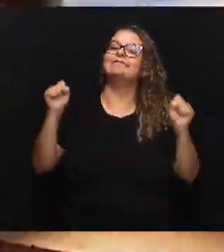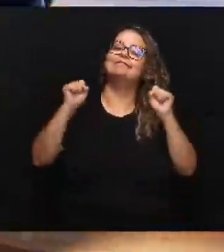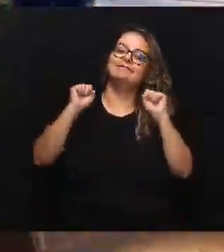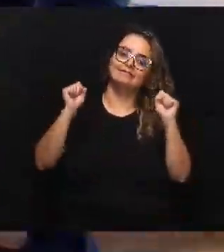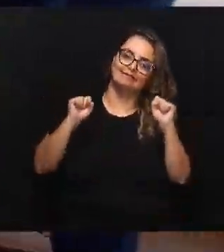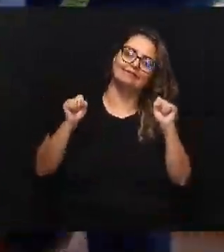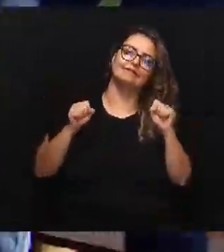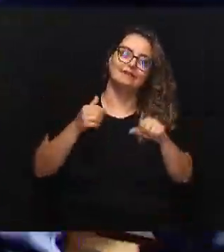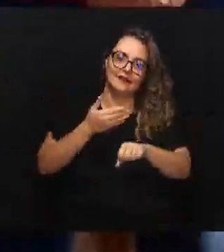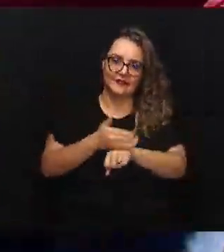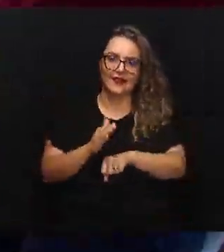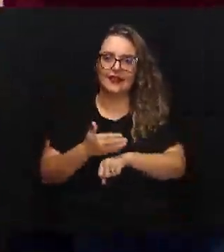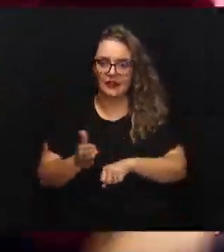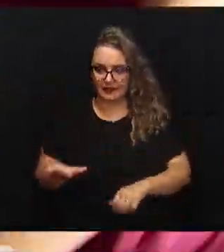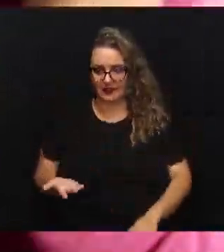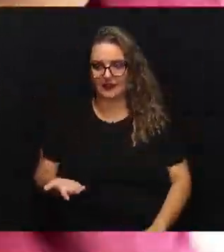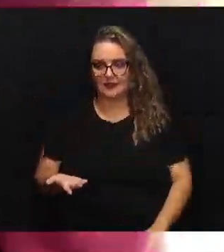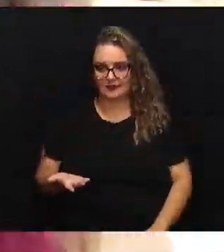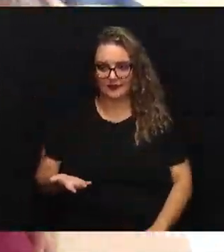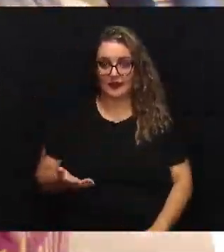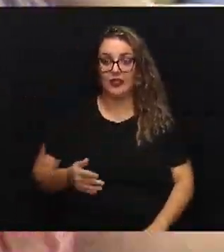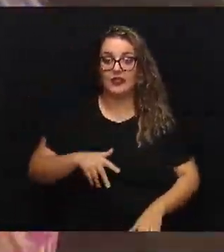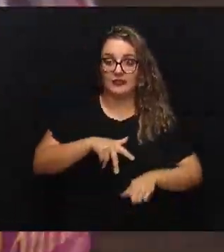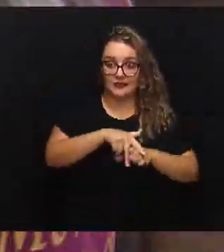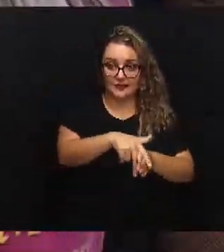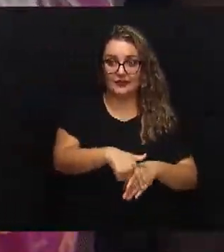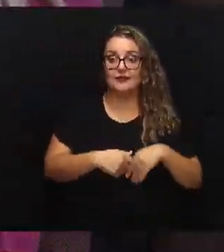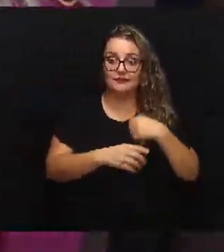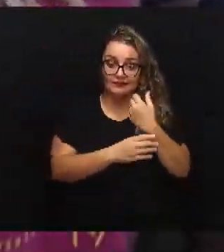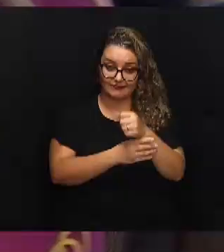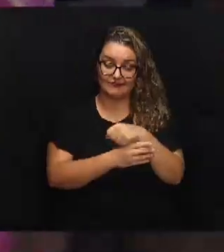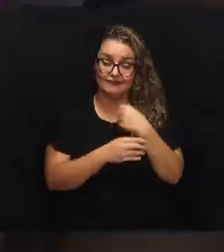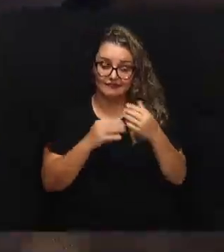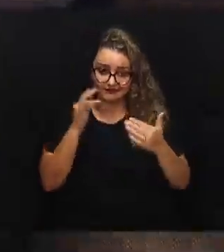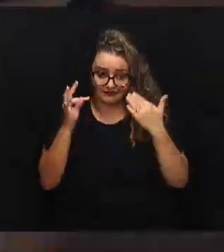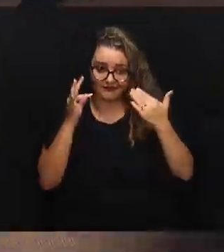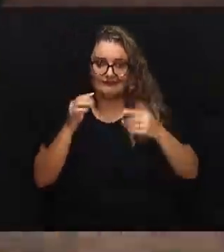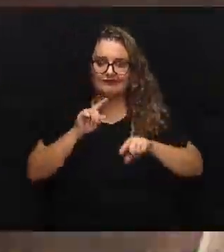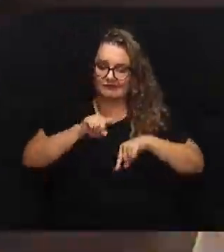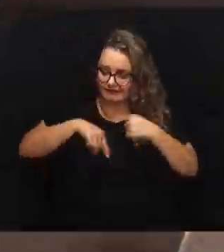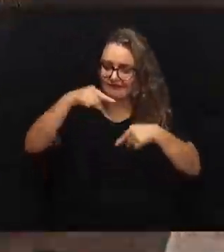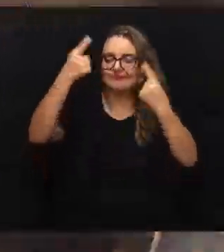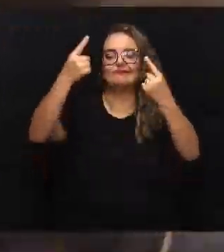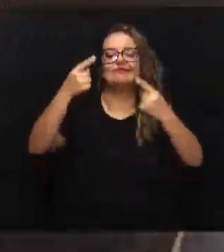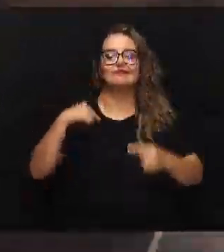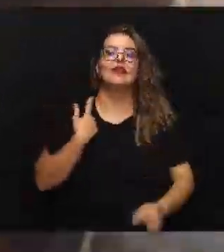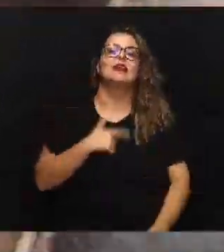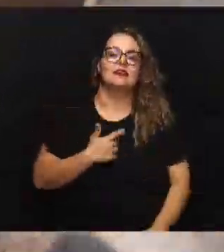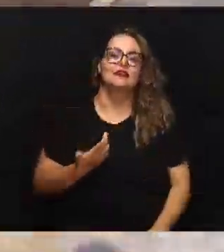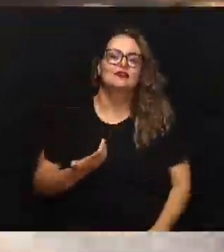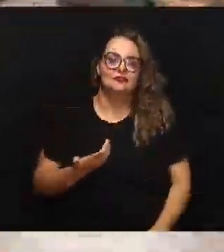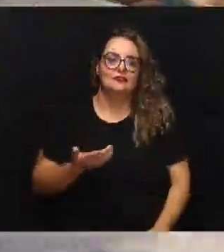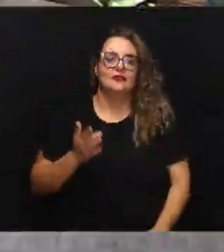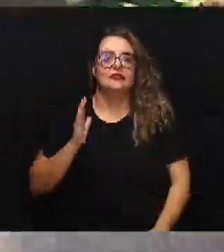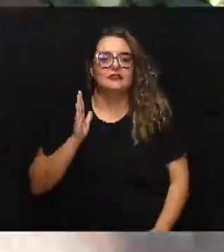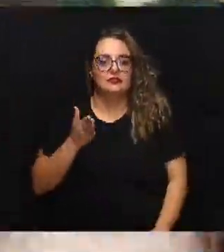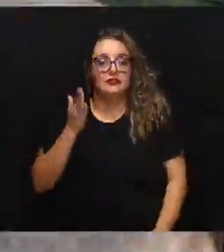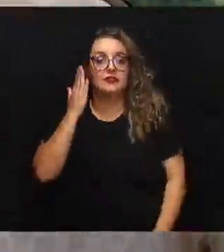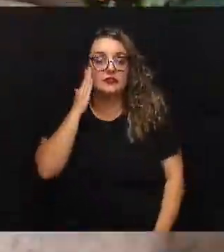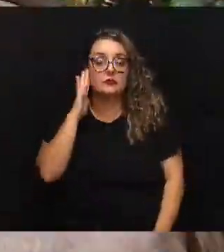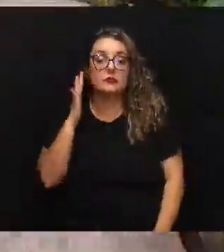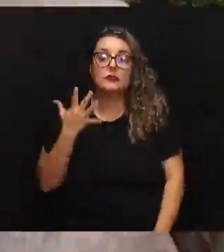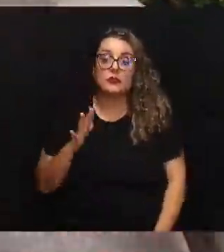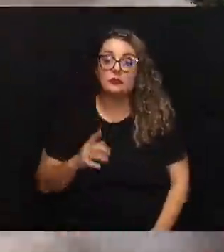a prática. Então a ecoterapia foi algo revolucionário pra gente, Então a gente já sabia mais ou menos